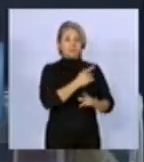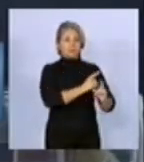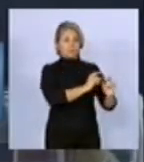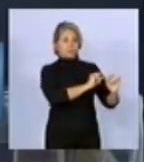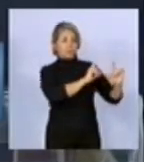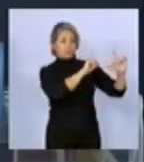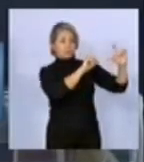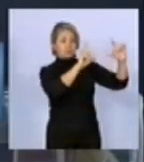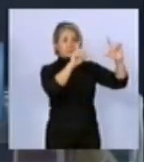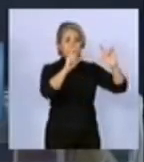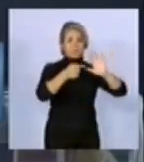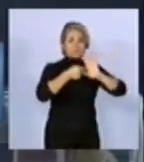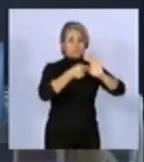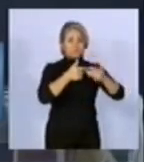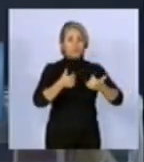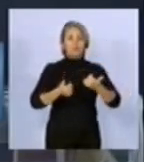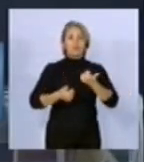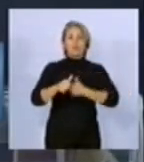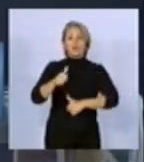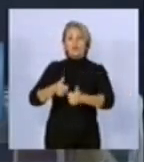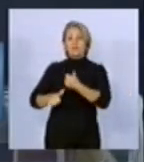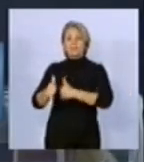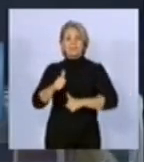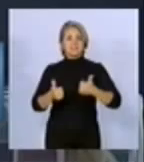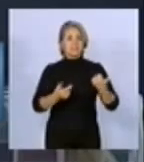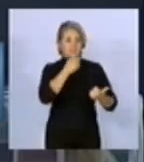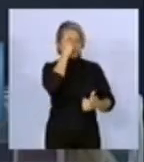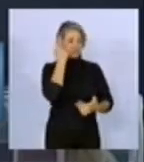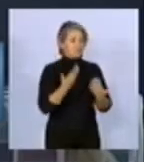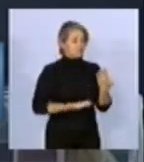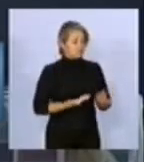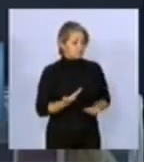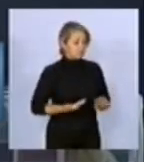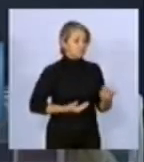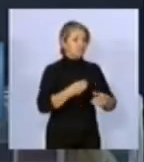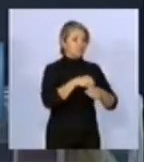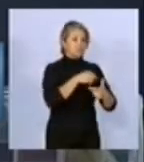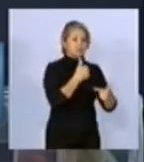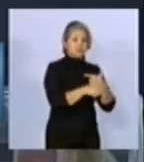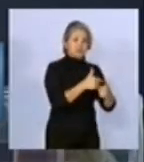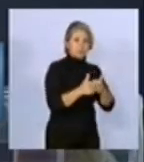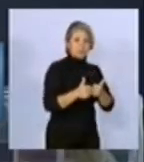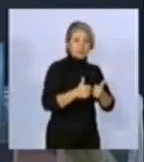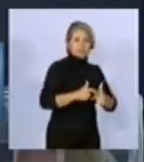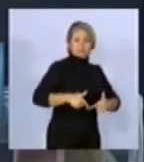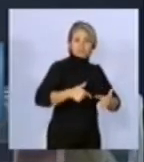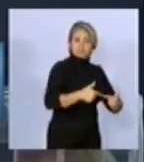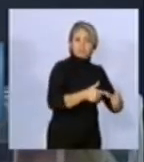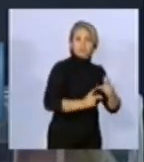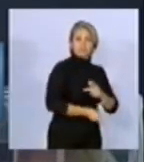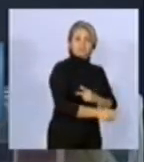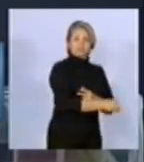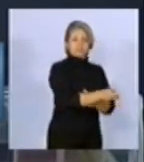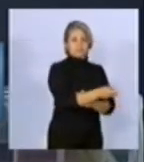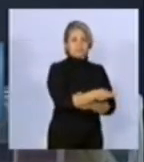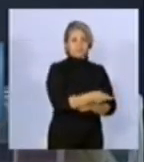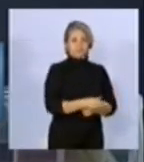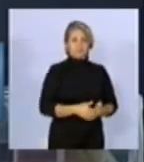empregados que foram avaliados dos Trabalhadores Rurais dentro da da sua atividade efetiva né